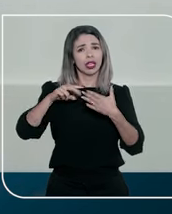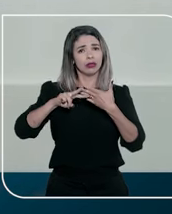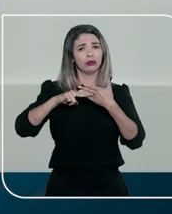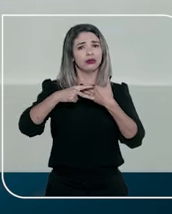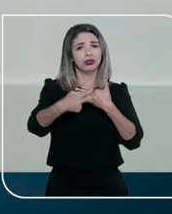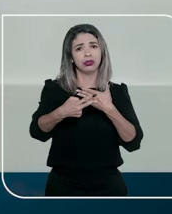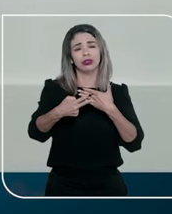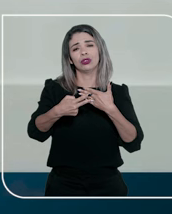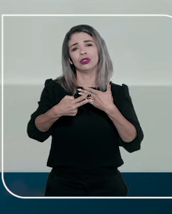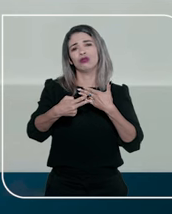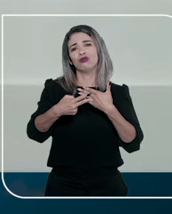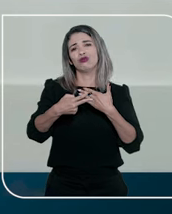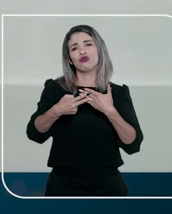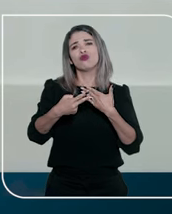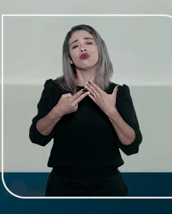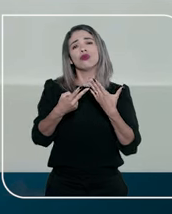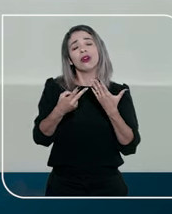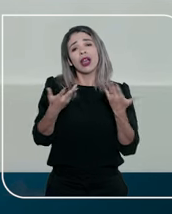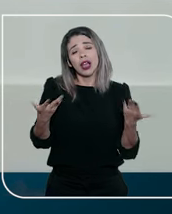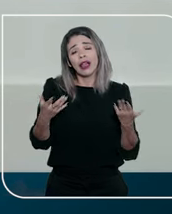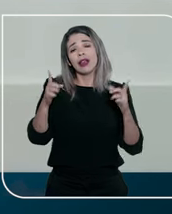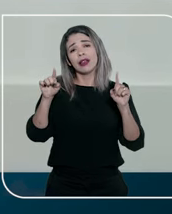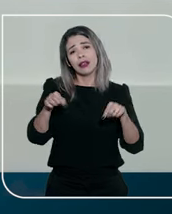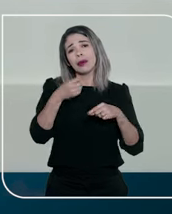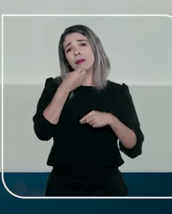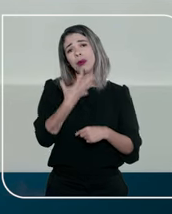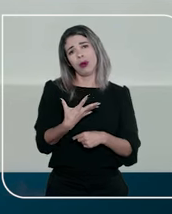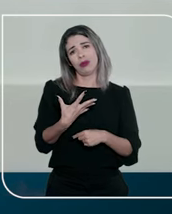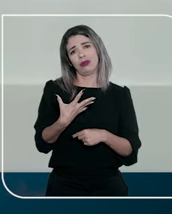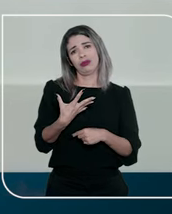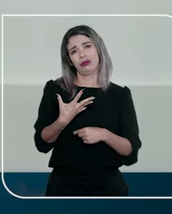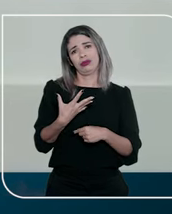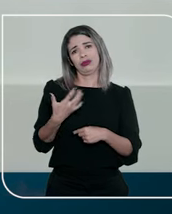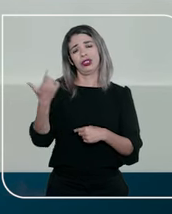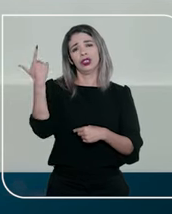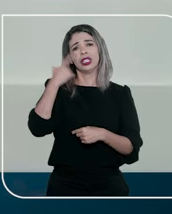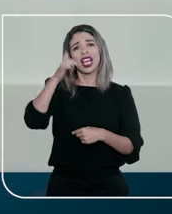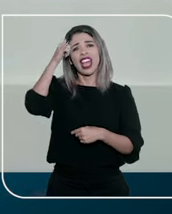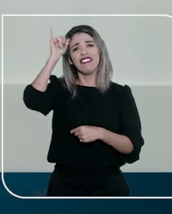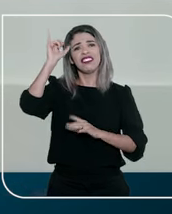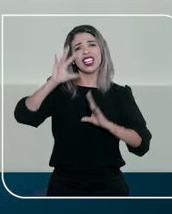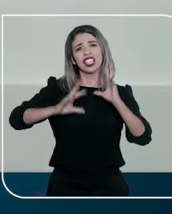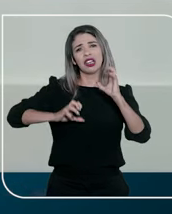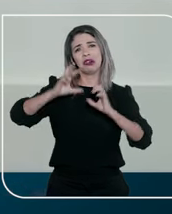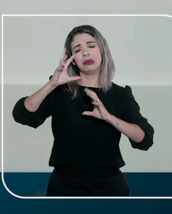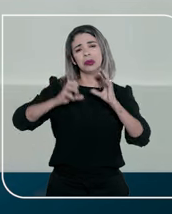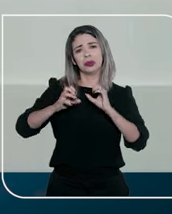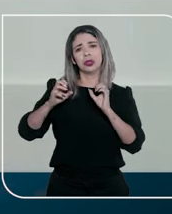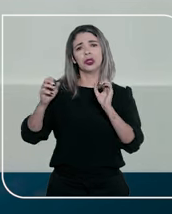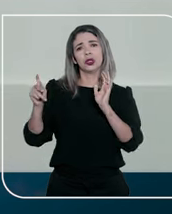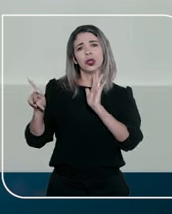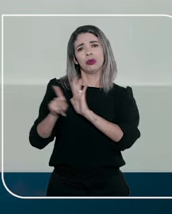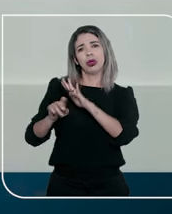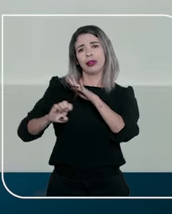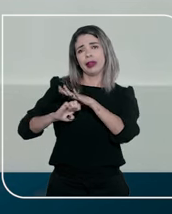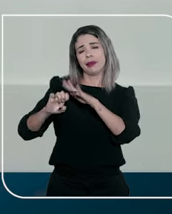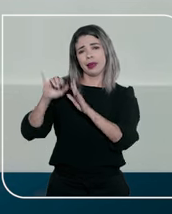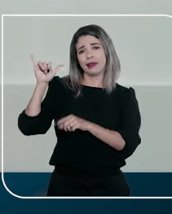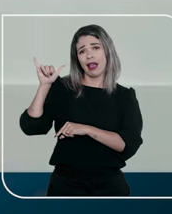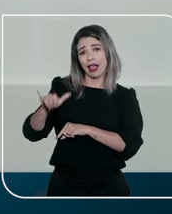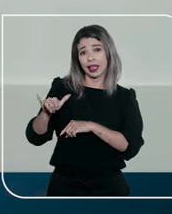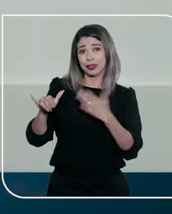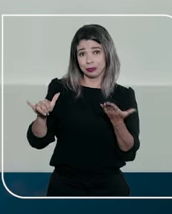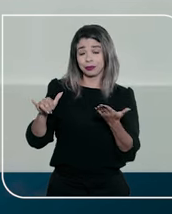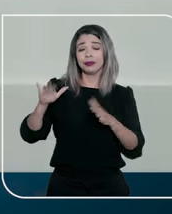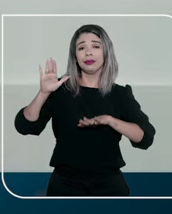primeiro, evita com que o cliente busque a solução com a companhia aérea. Outra coisa é que muitas vezes as companhias